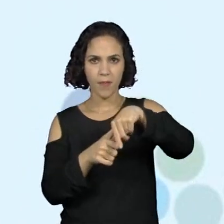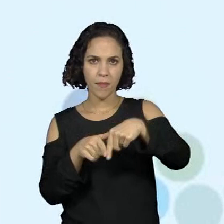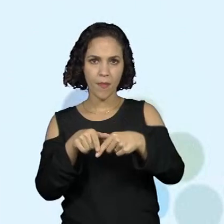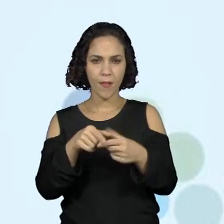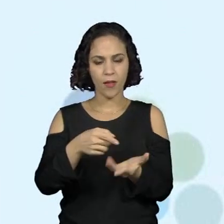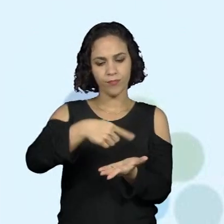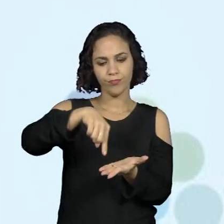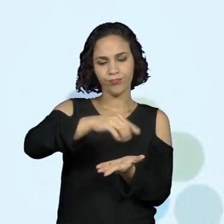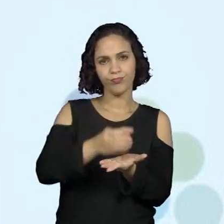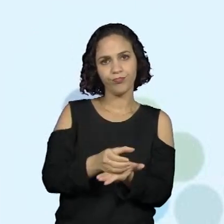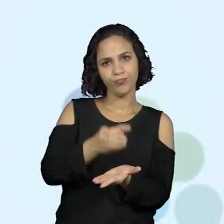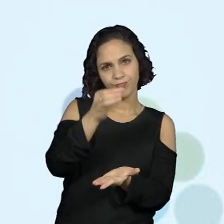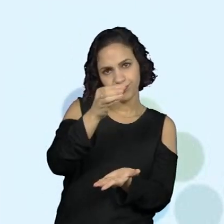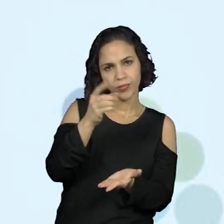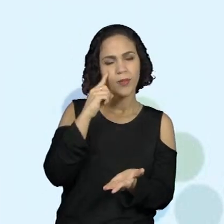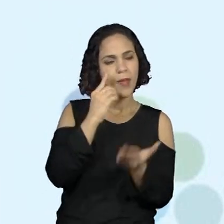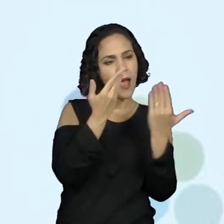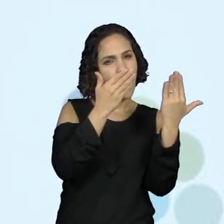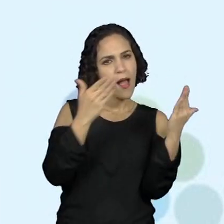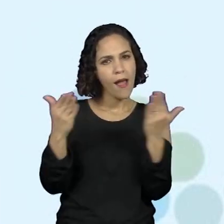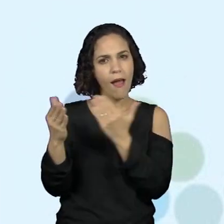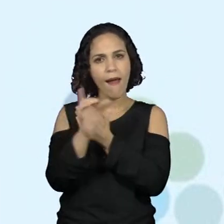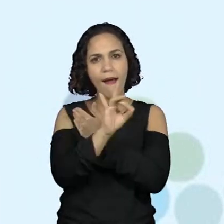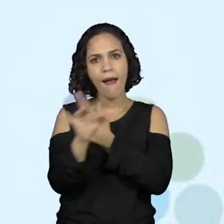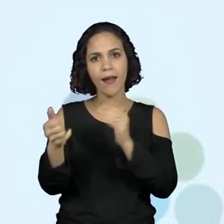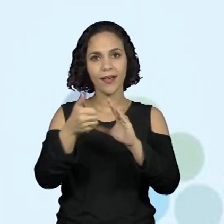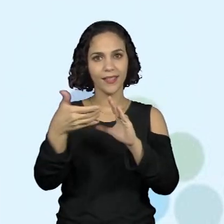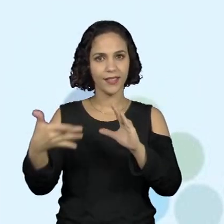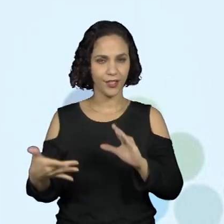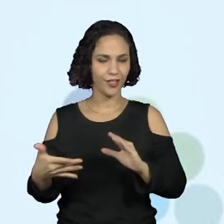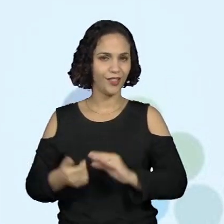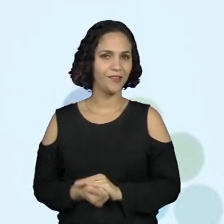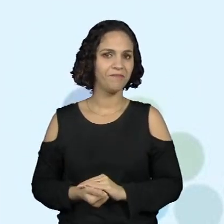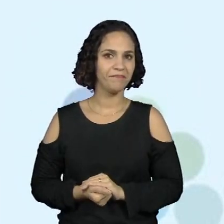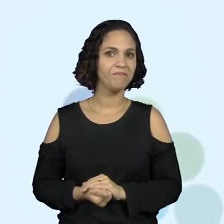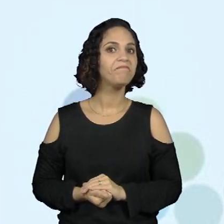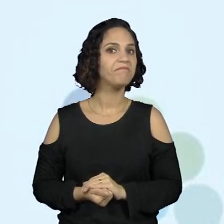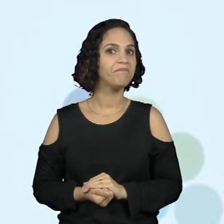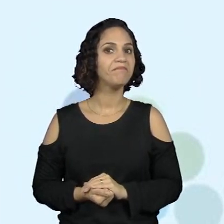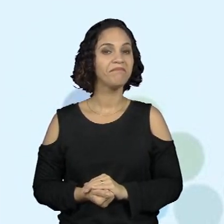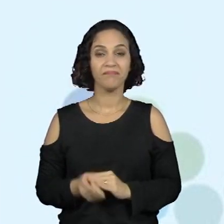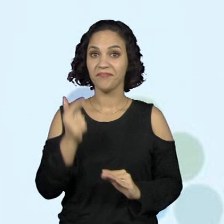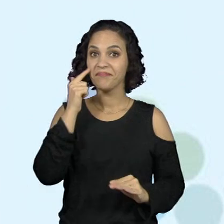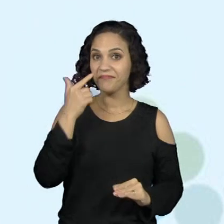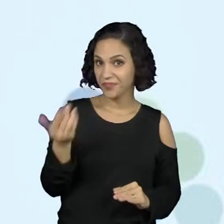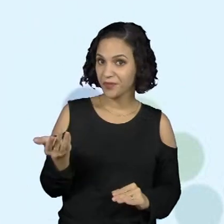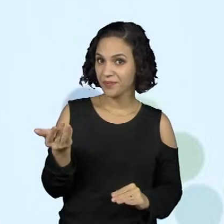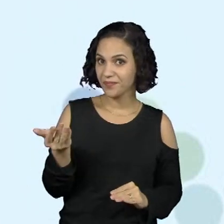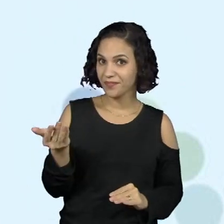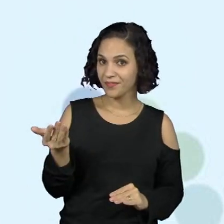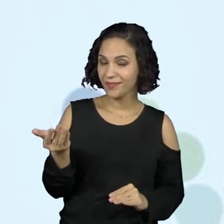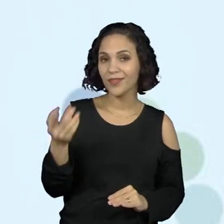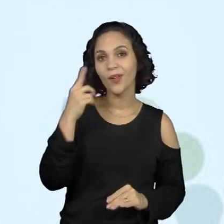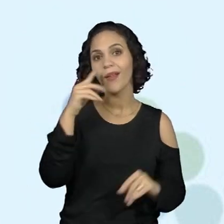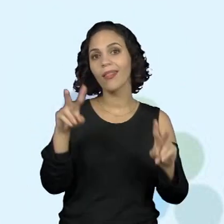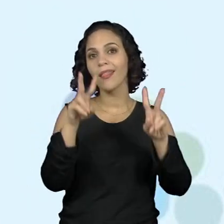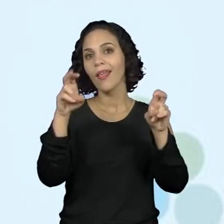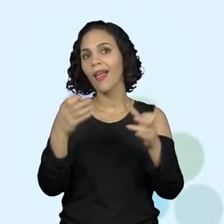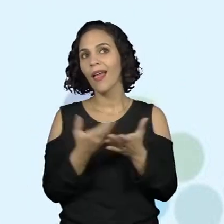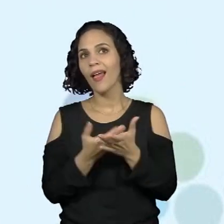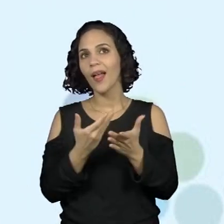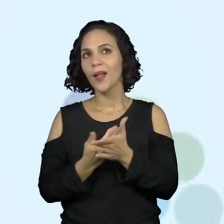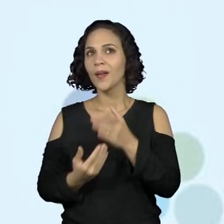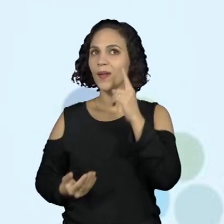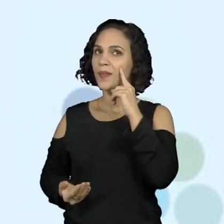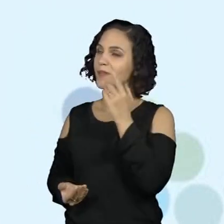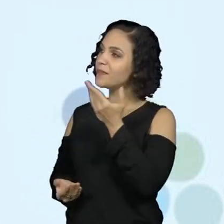analisar, nomear e comparar seus atributos. Olha só, atenção ao título da aula.